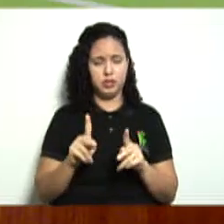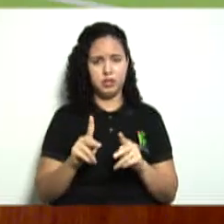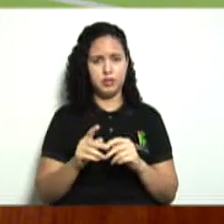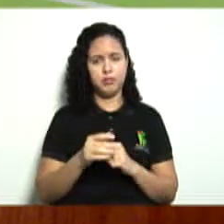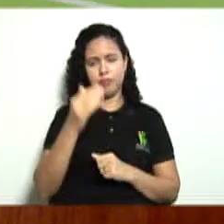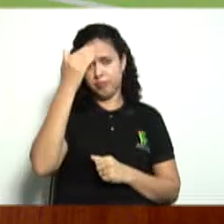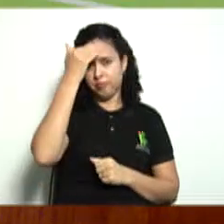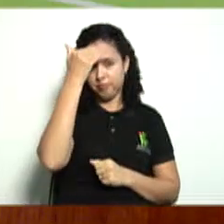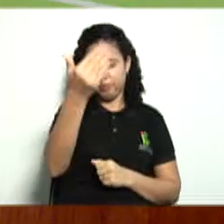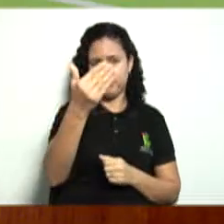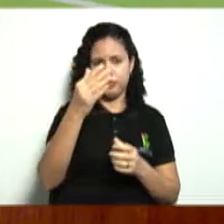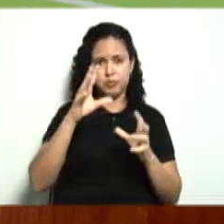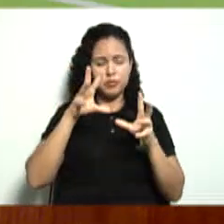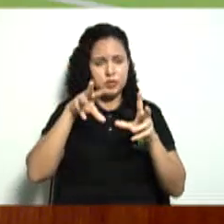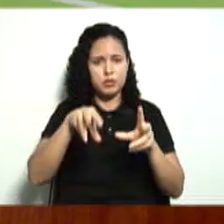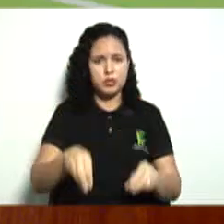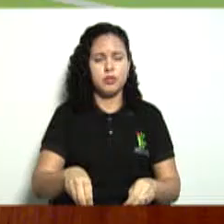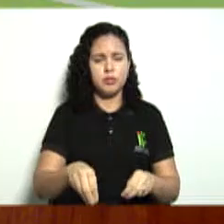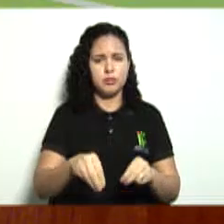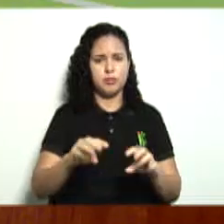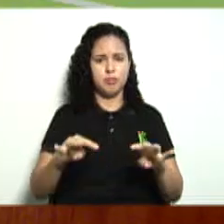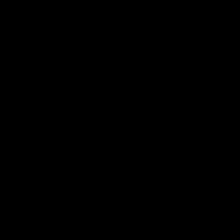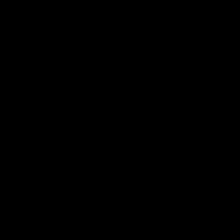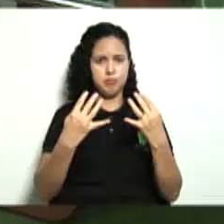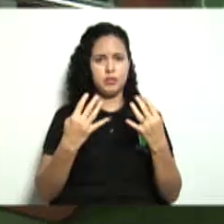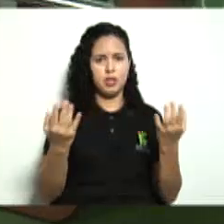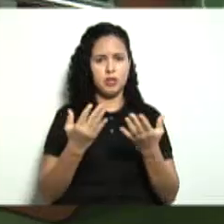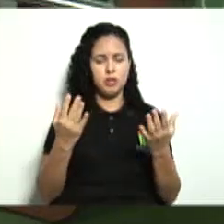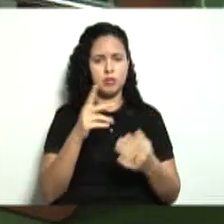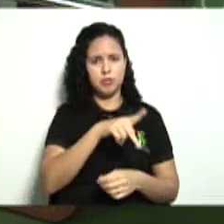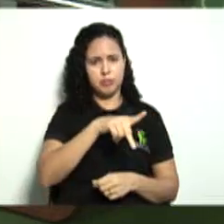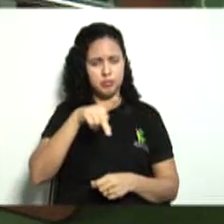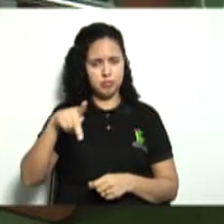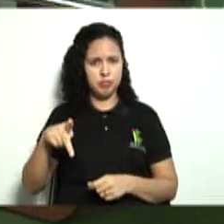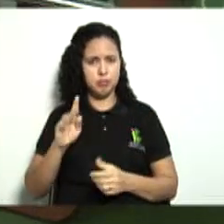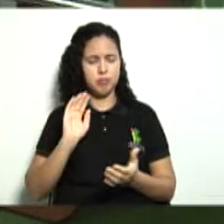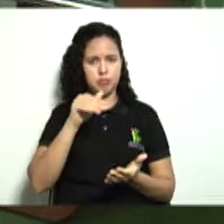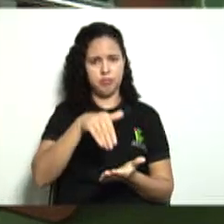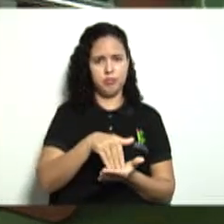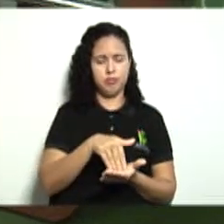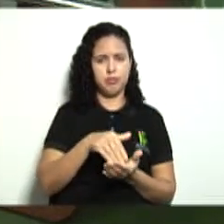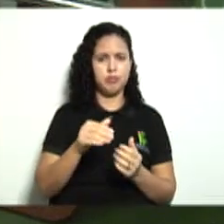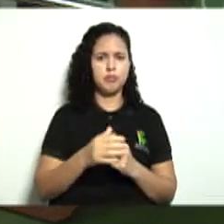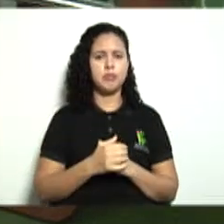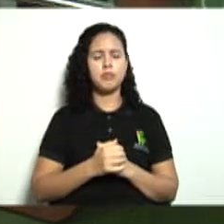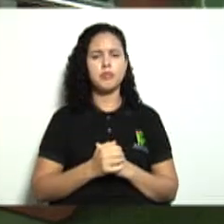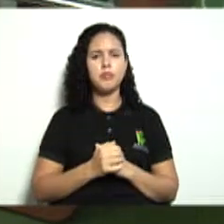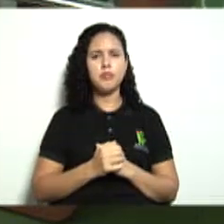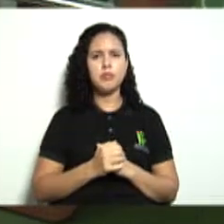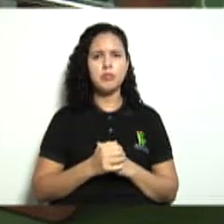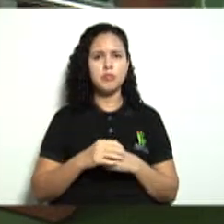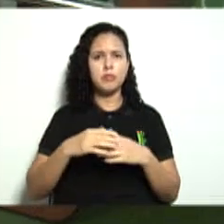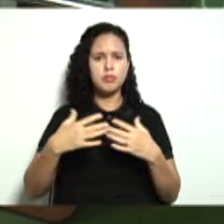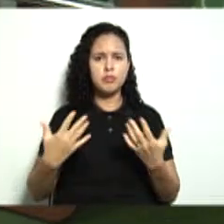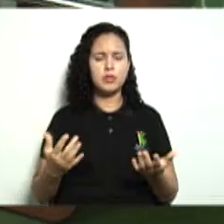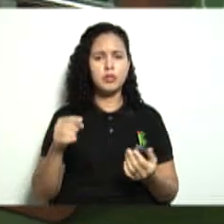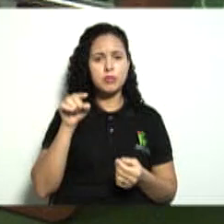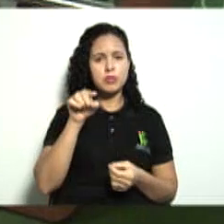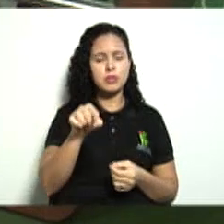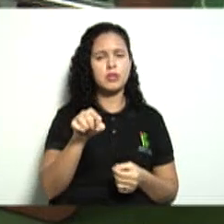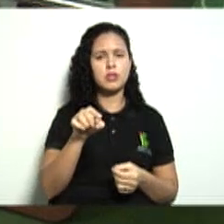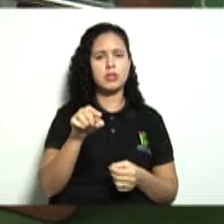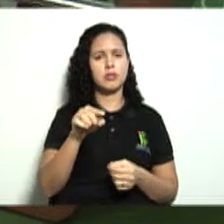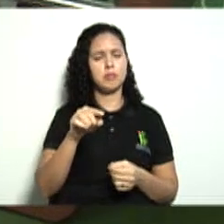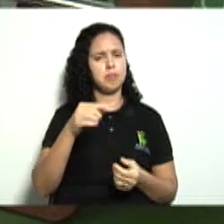obrigado pela presença de todos e pela atenção, tá bom? Agora eu vou passar para o Aloysio as considerações finais aí dele. É isso aí. Então, assim, você está